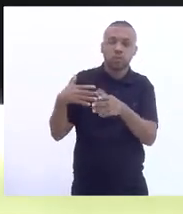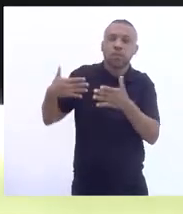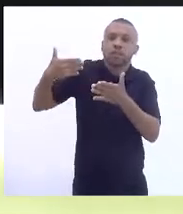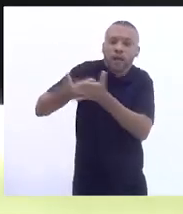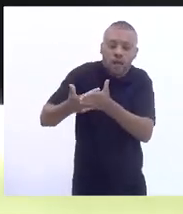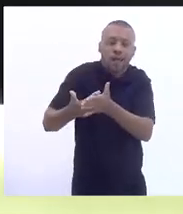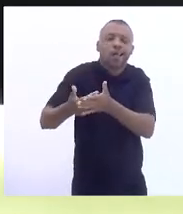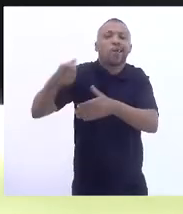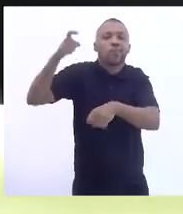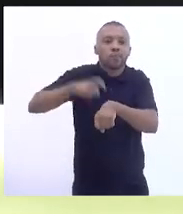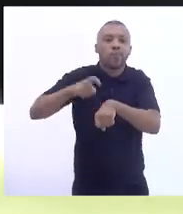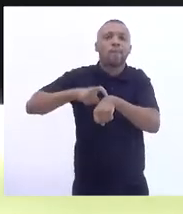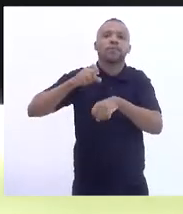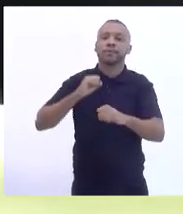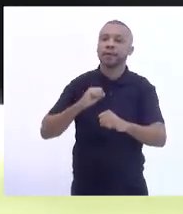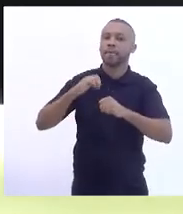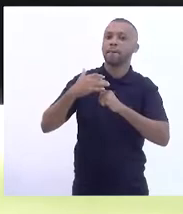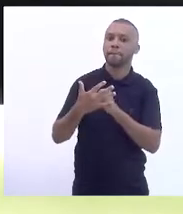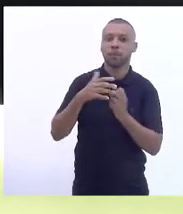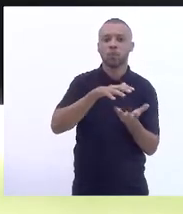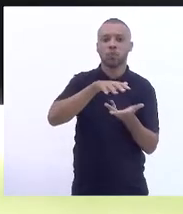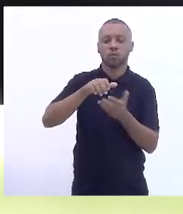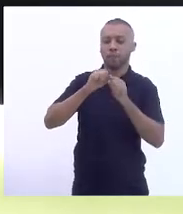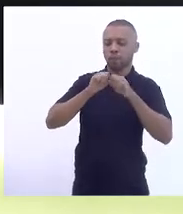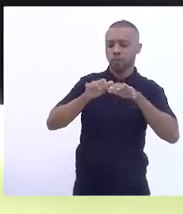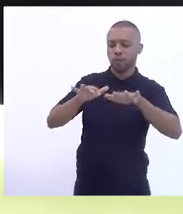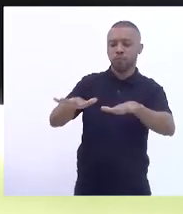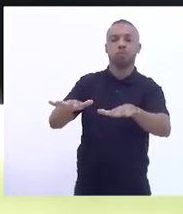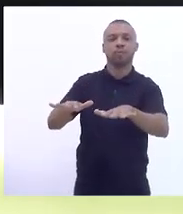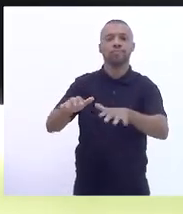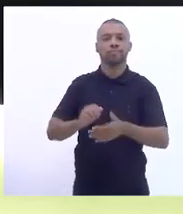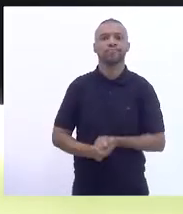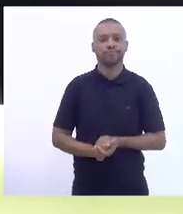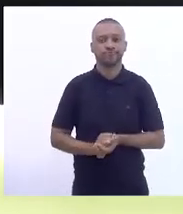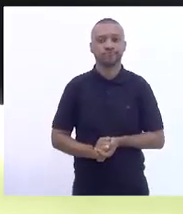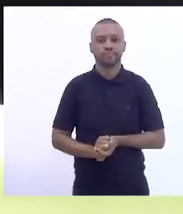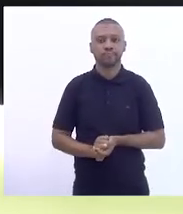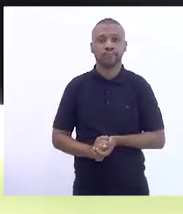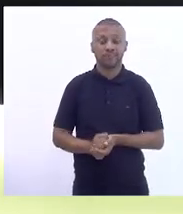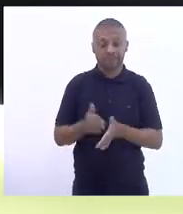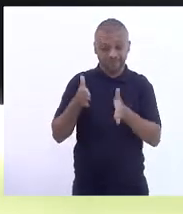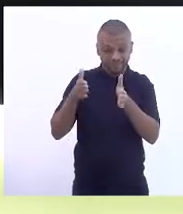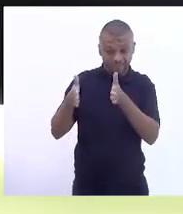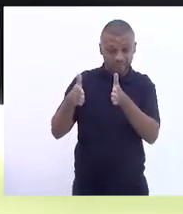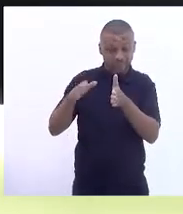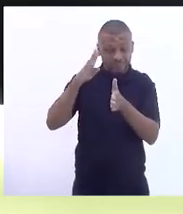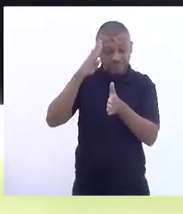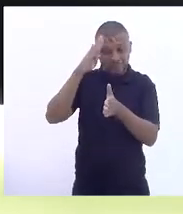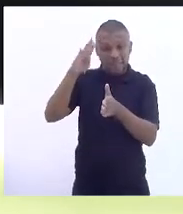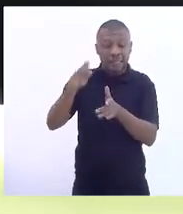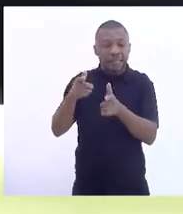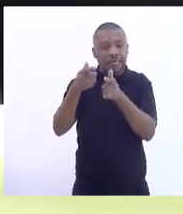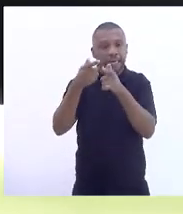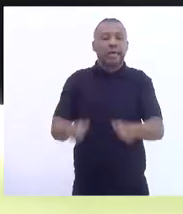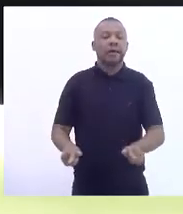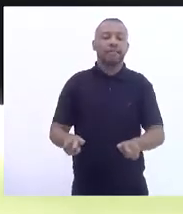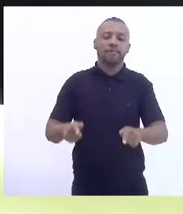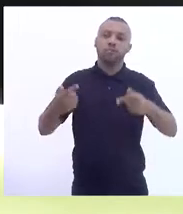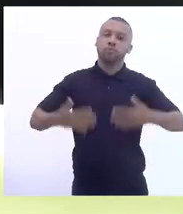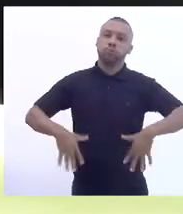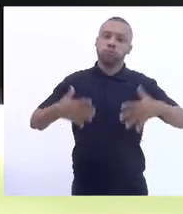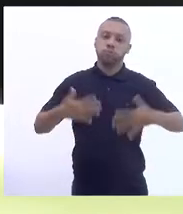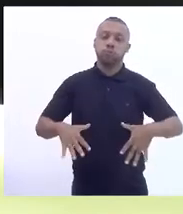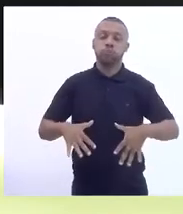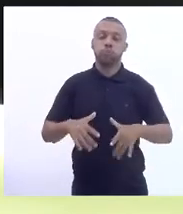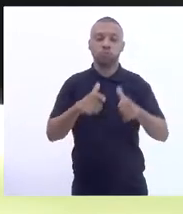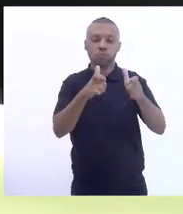estamos em pandemia dois anos de fase mais grave e aguda da pandemia onde a própria